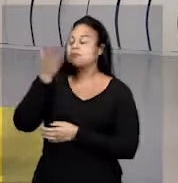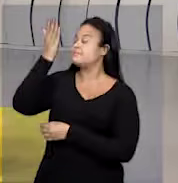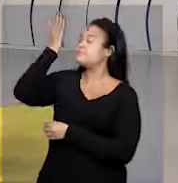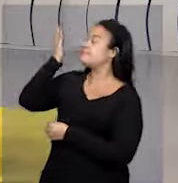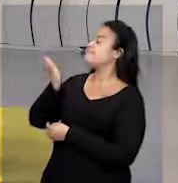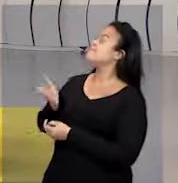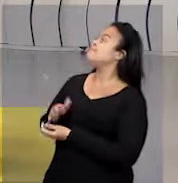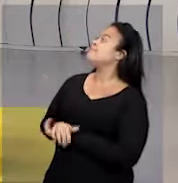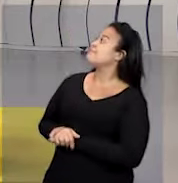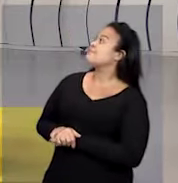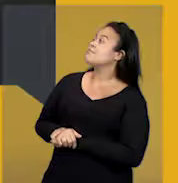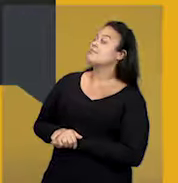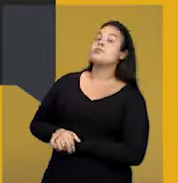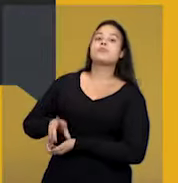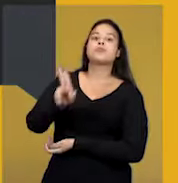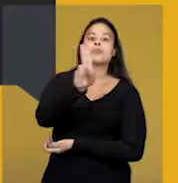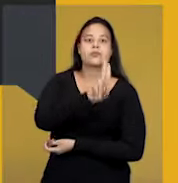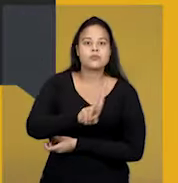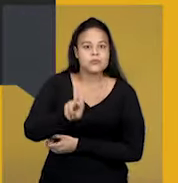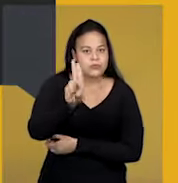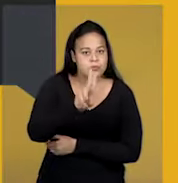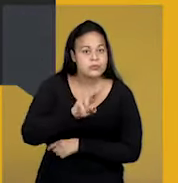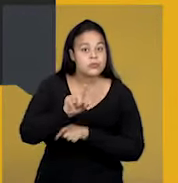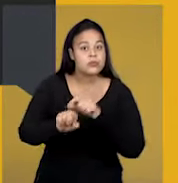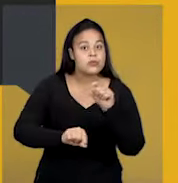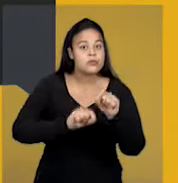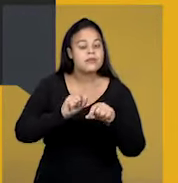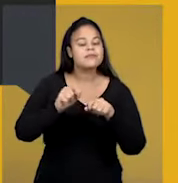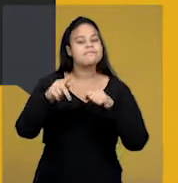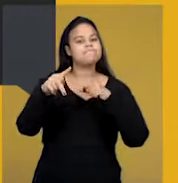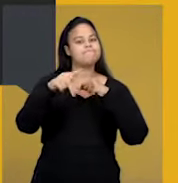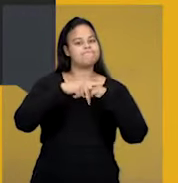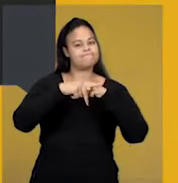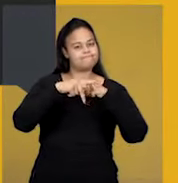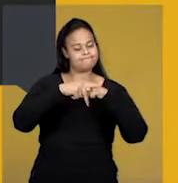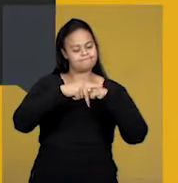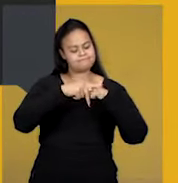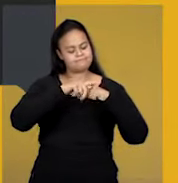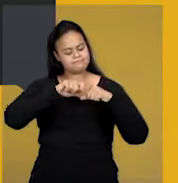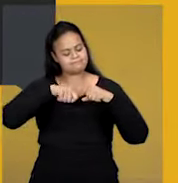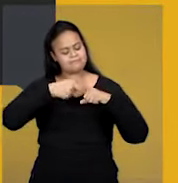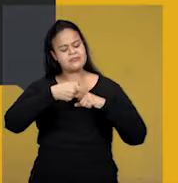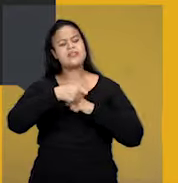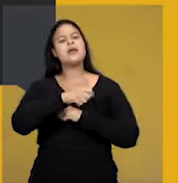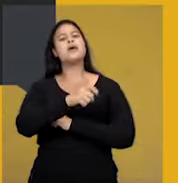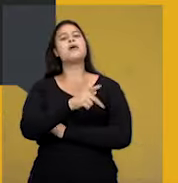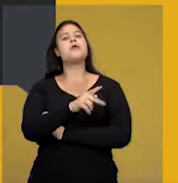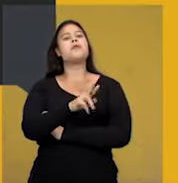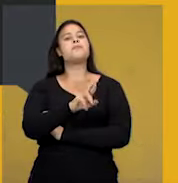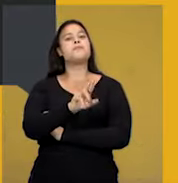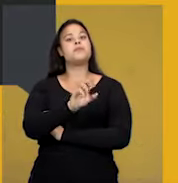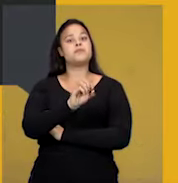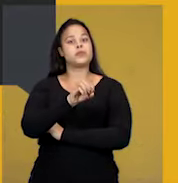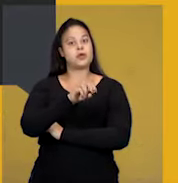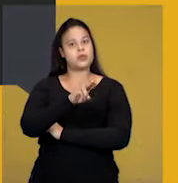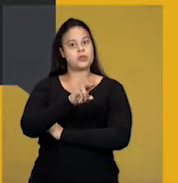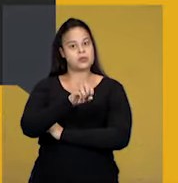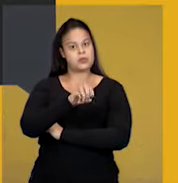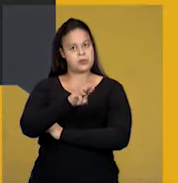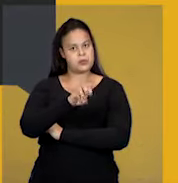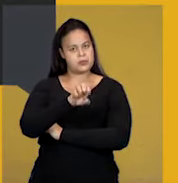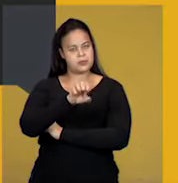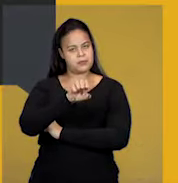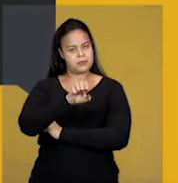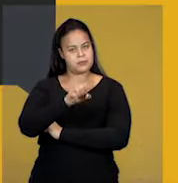vai ser a função dos pronomes. Pronomes, professora, você pode encontrar lá no seu